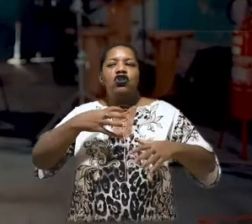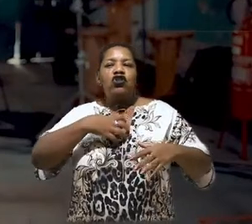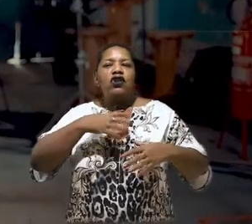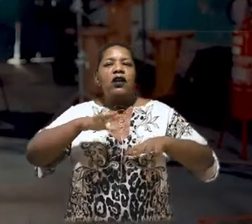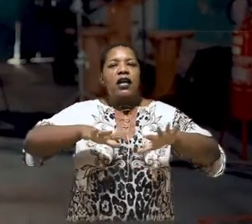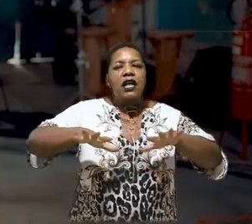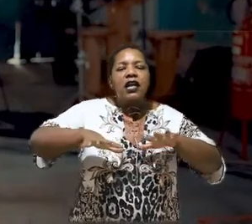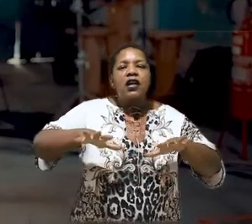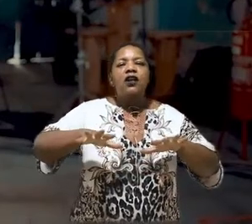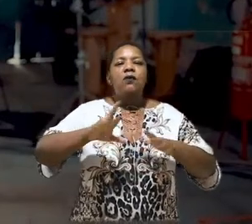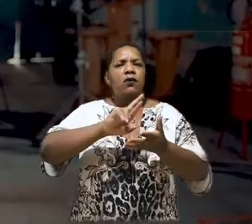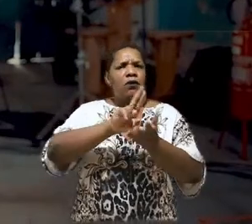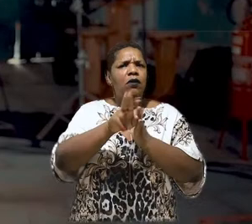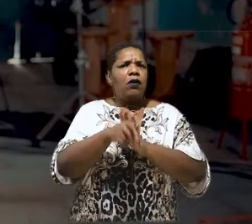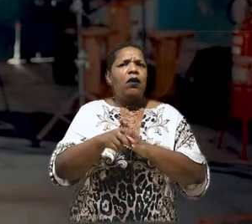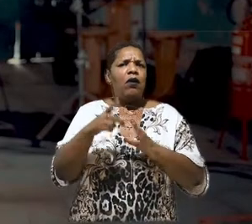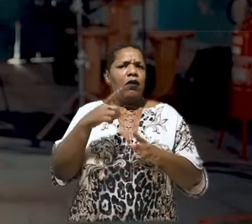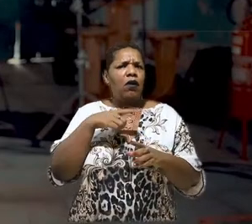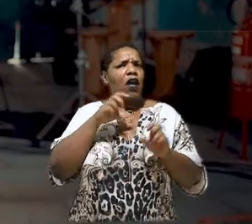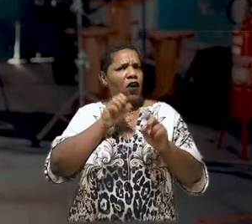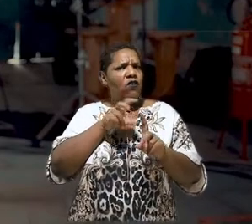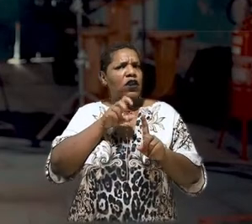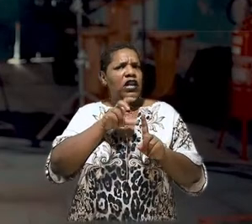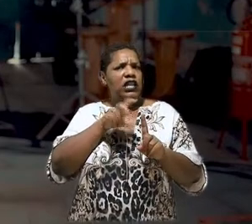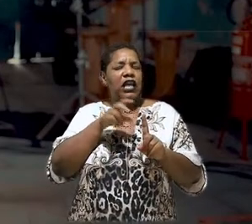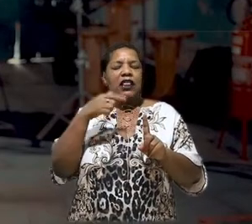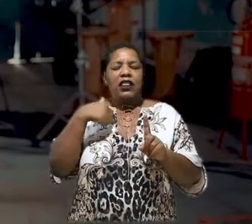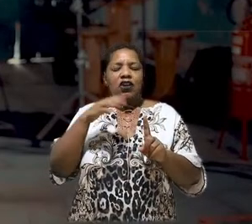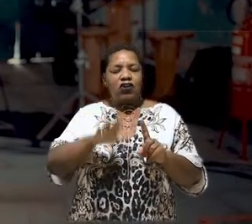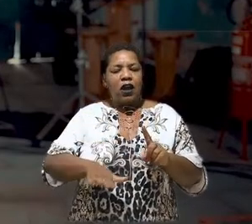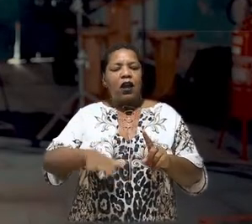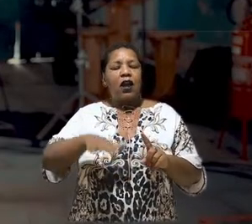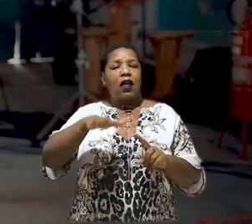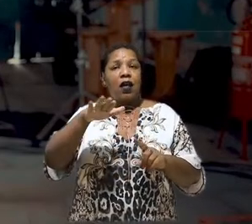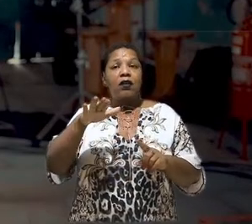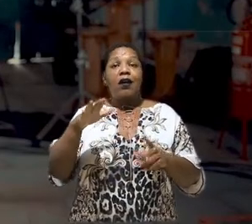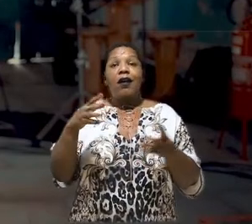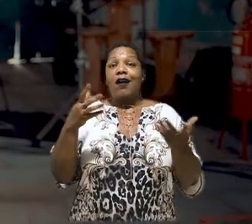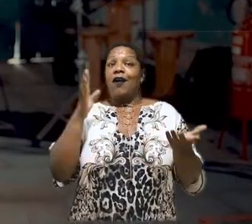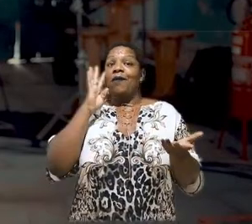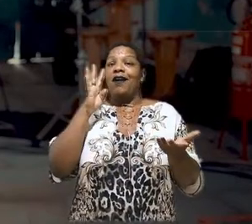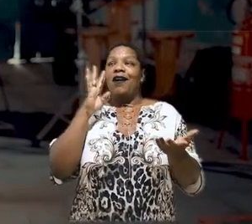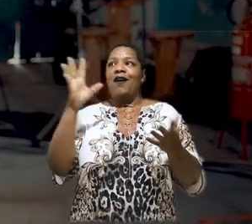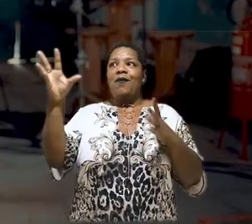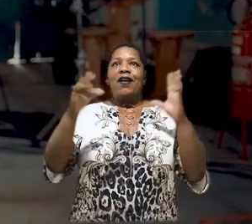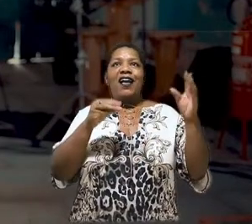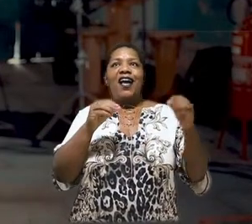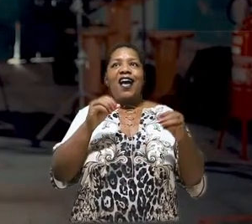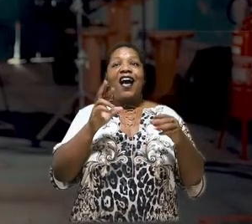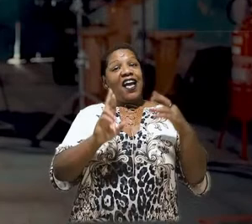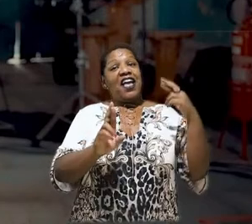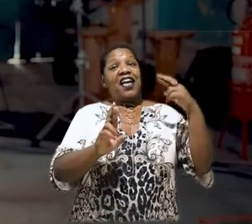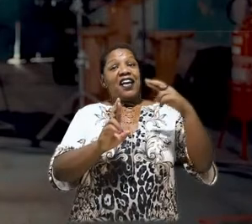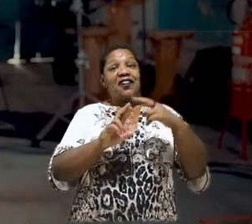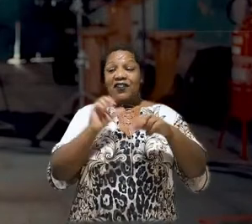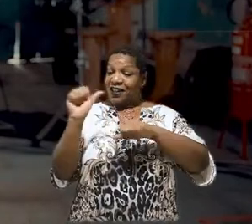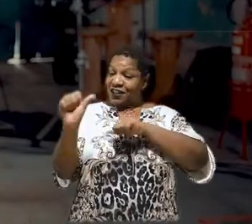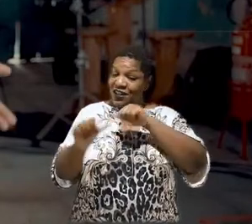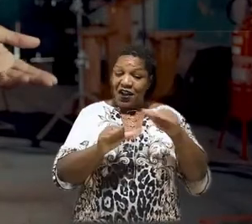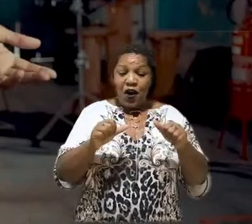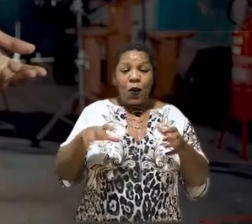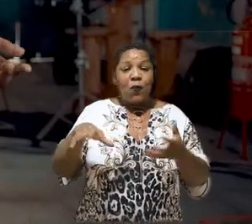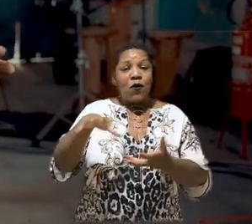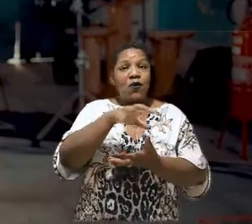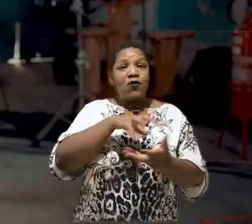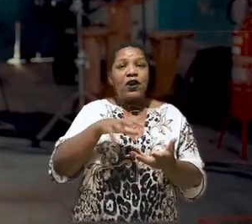de ritmos variedade de gêneros e tudo isso influencia a gente desde criança mas legal é que a gente pode pegar todas essas referências se tornar